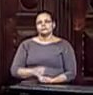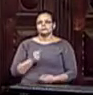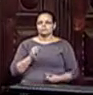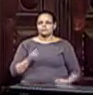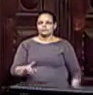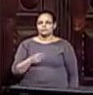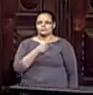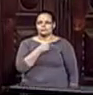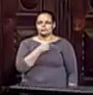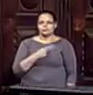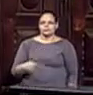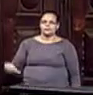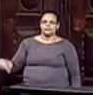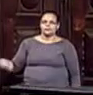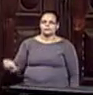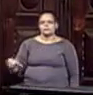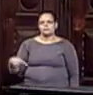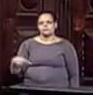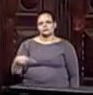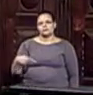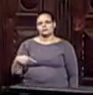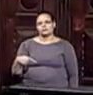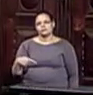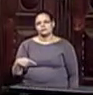Senhor presidente,